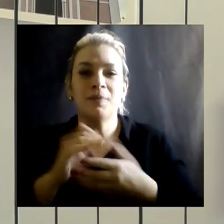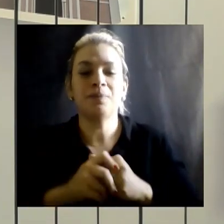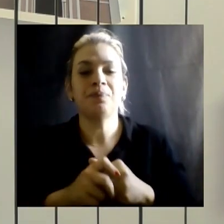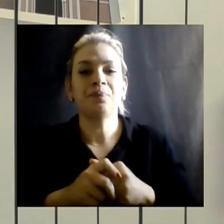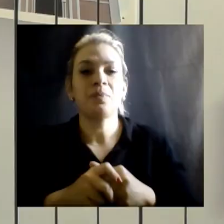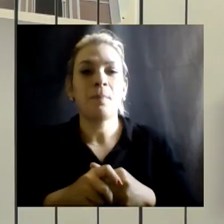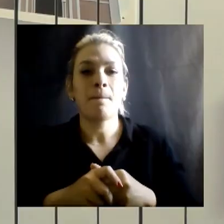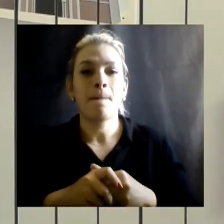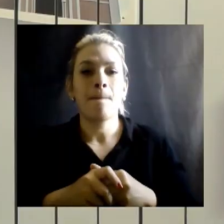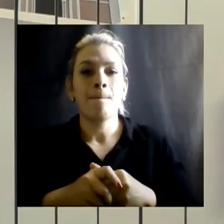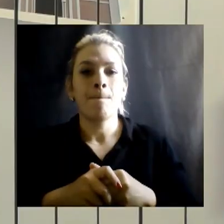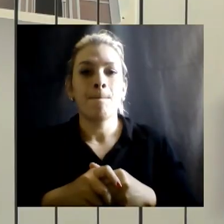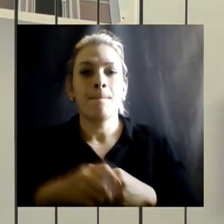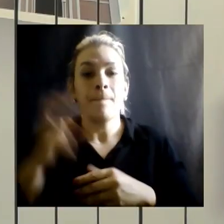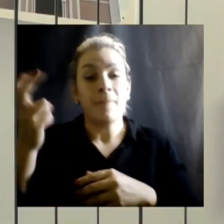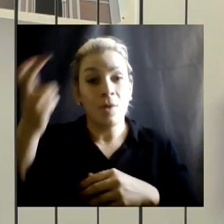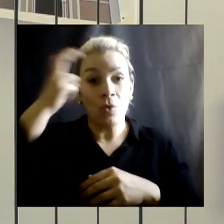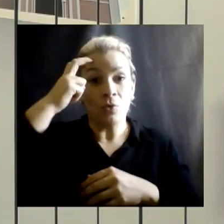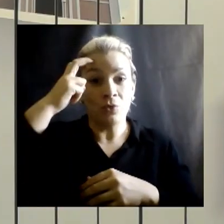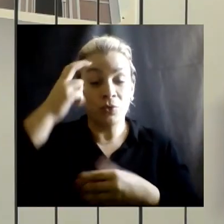cultura cafeeira aqui na região.